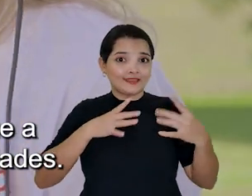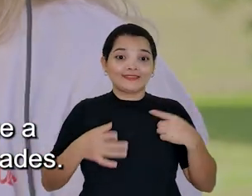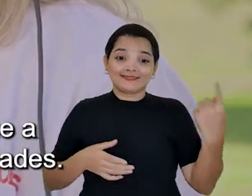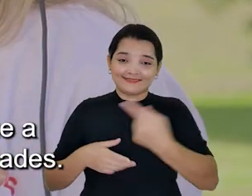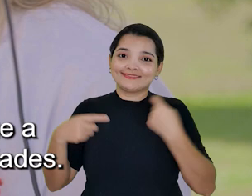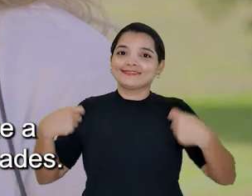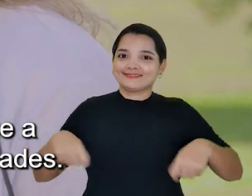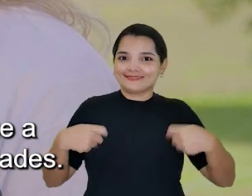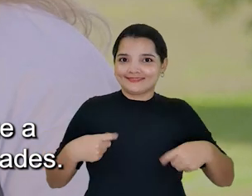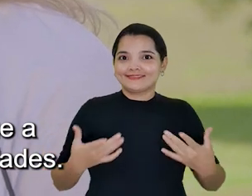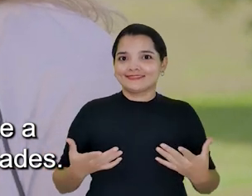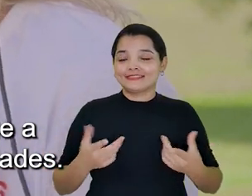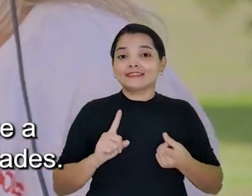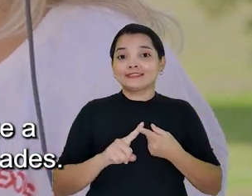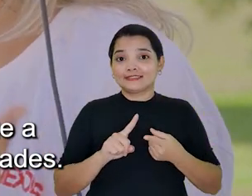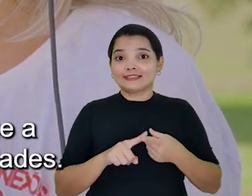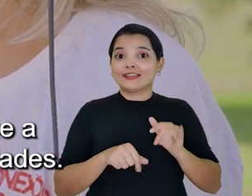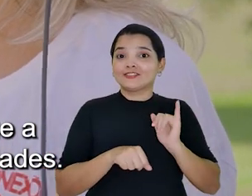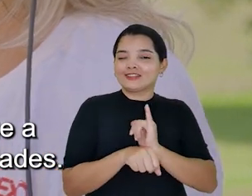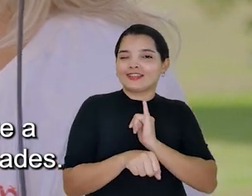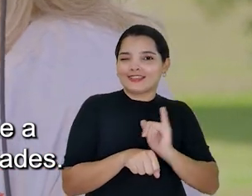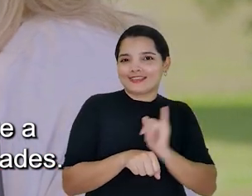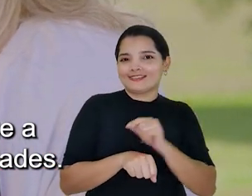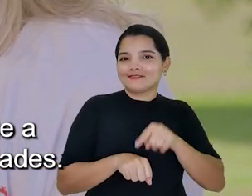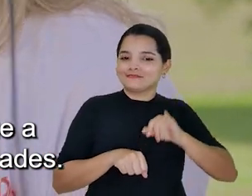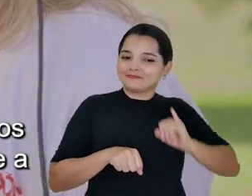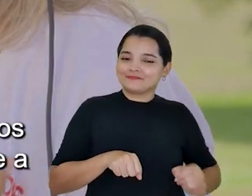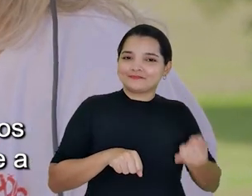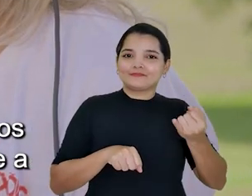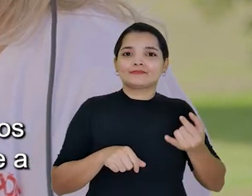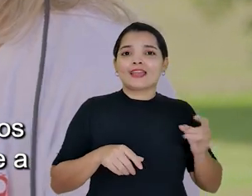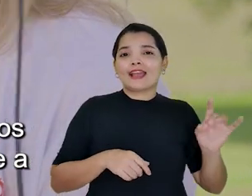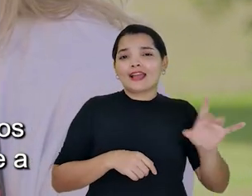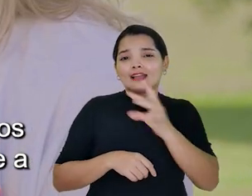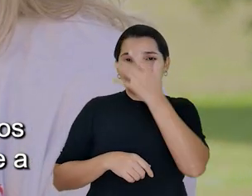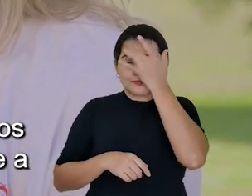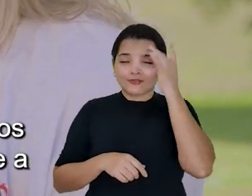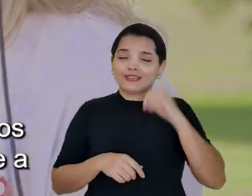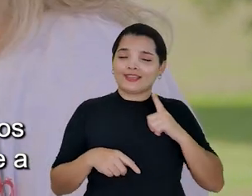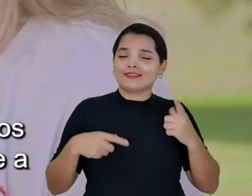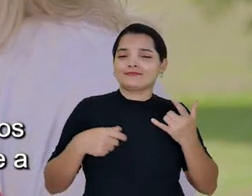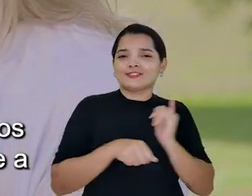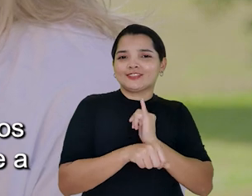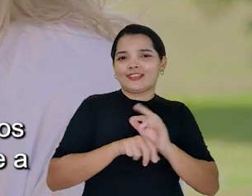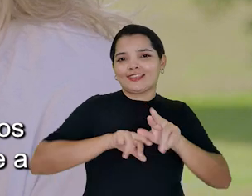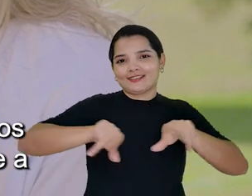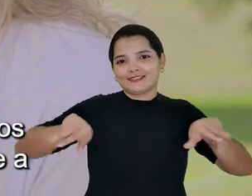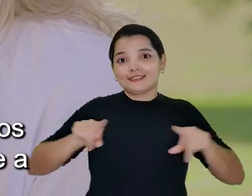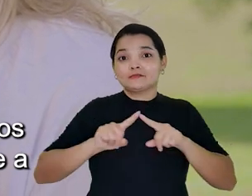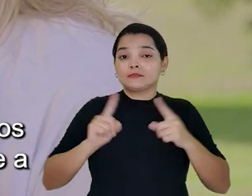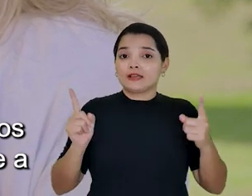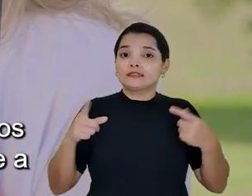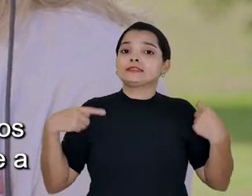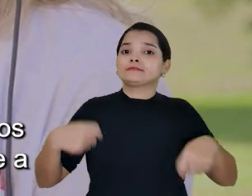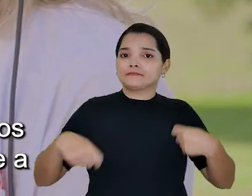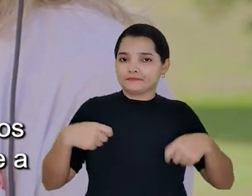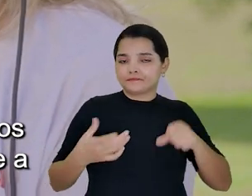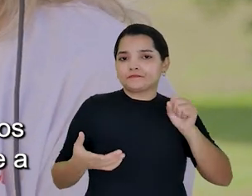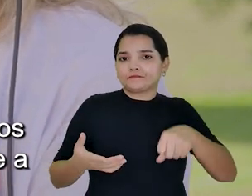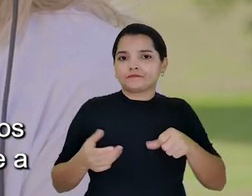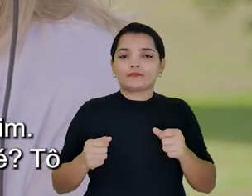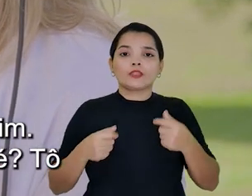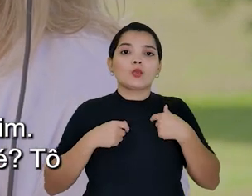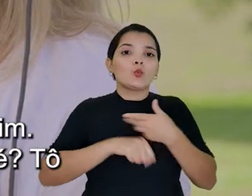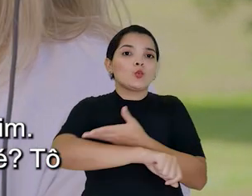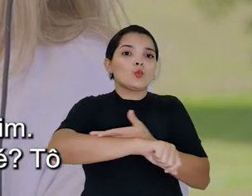precisa muda a estratégia que a gente usa para atender essas nossas necessidades Cada pessoa tem a sua estratégia mas todos nós precisamos disso eh eu